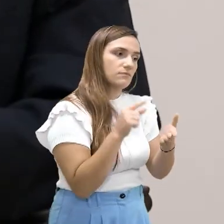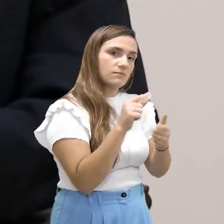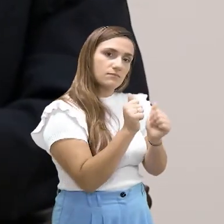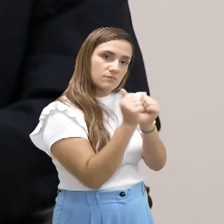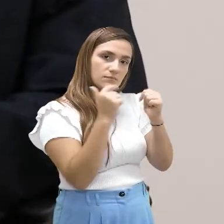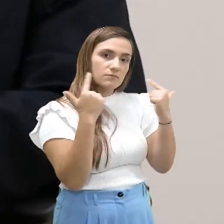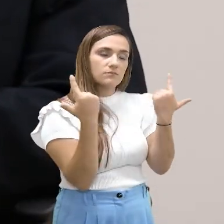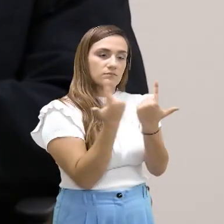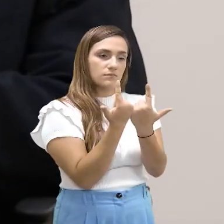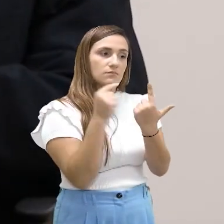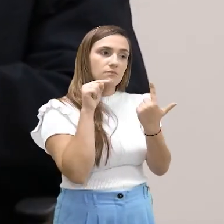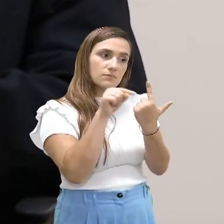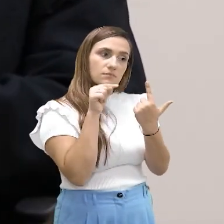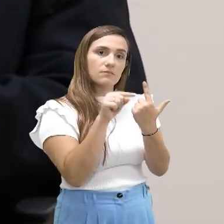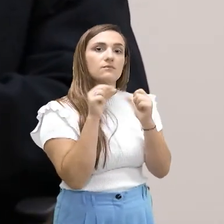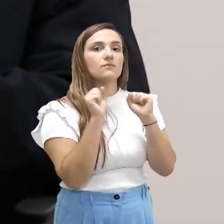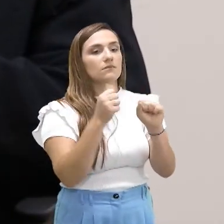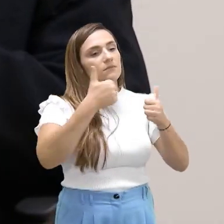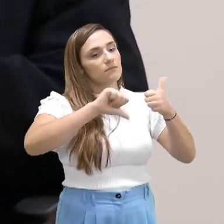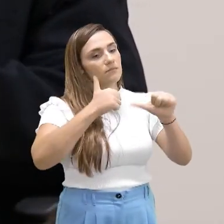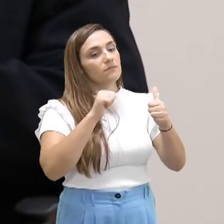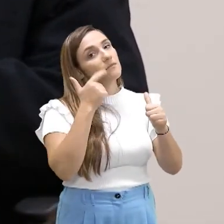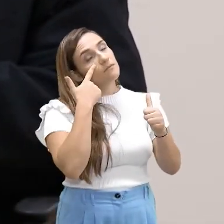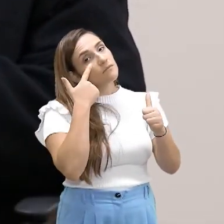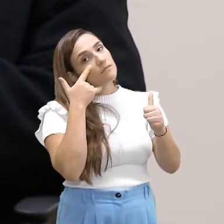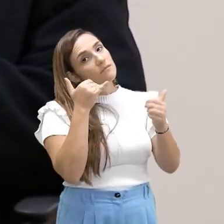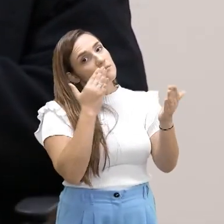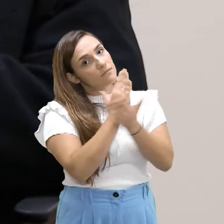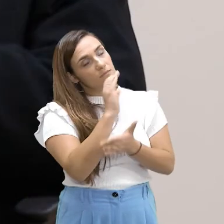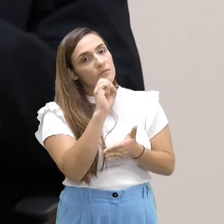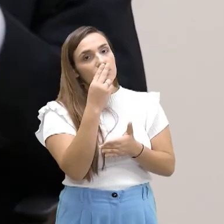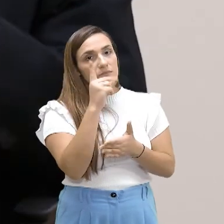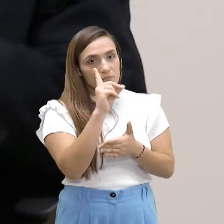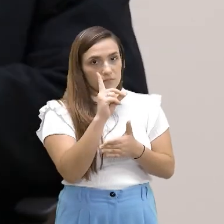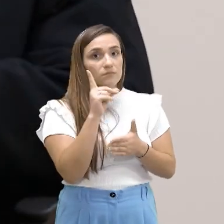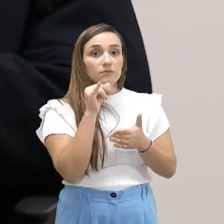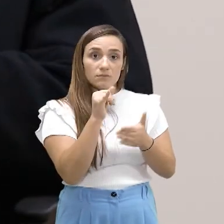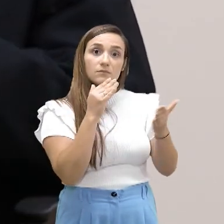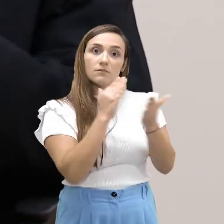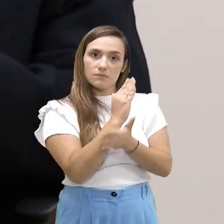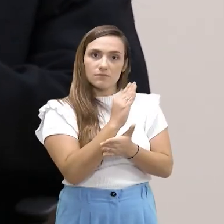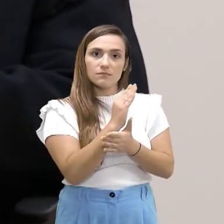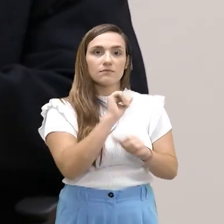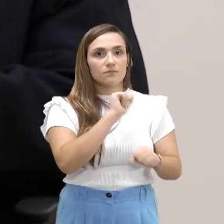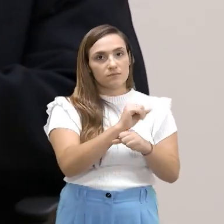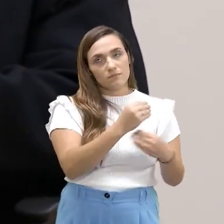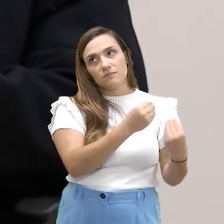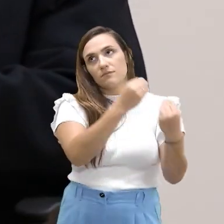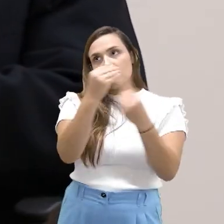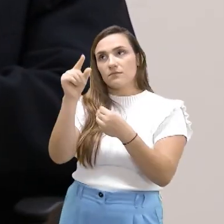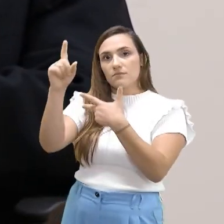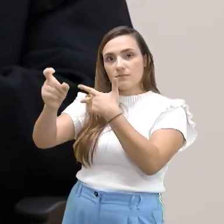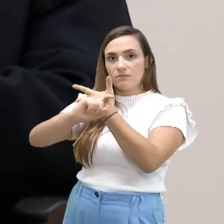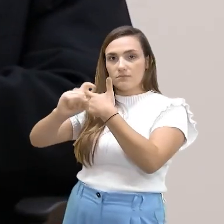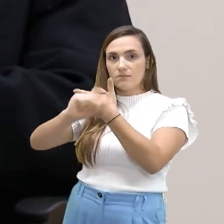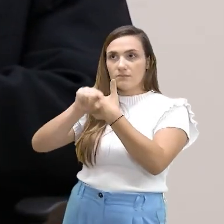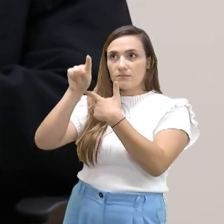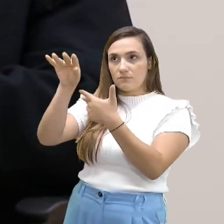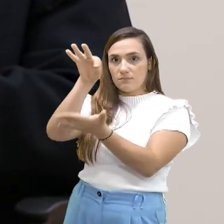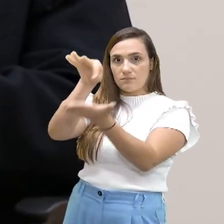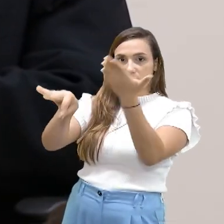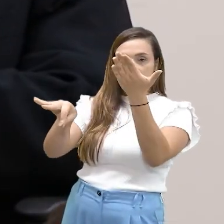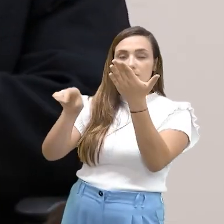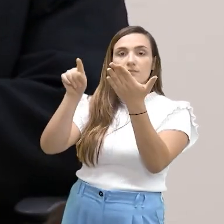Assembleia Legislativa, para que a Assembleia Legislativa possa aprovar ou não, e aprovado, remetê-lo